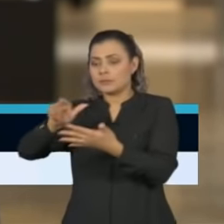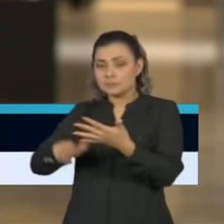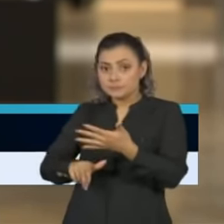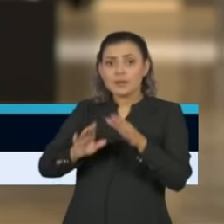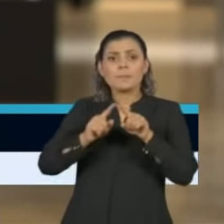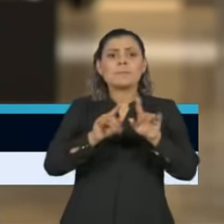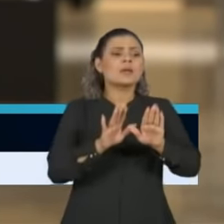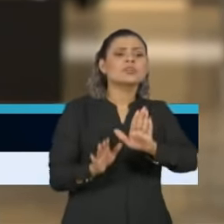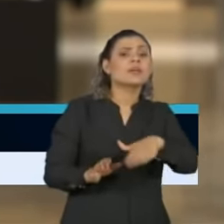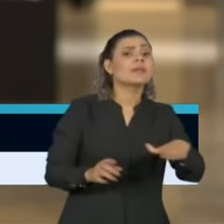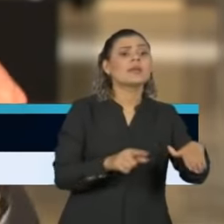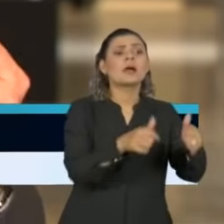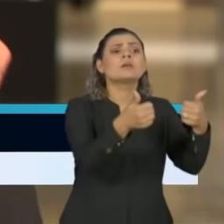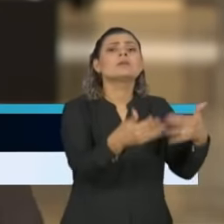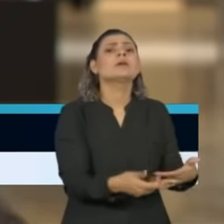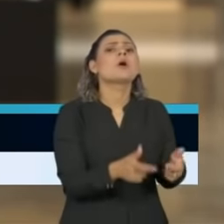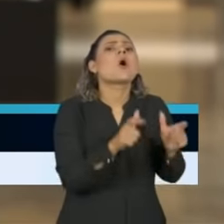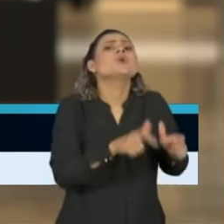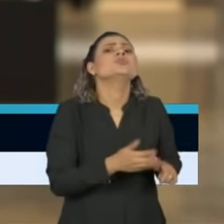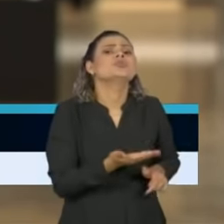essas crianças e aonde.